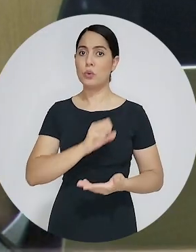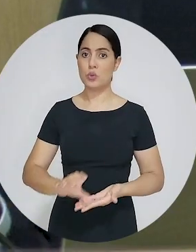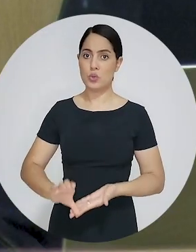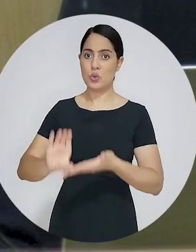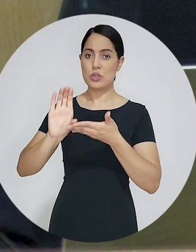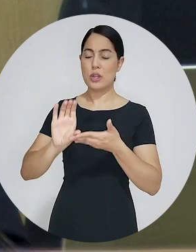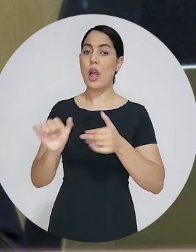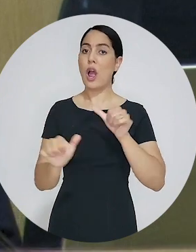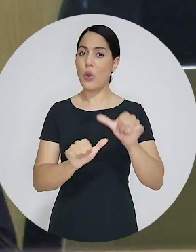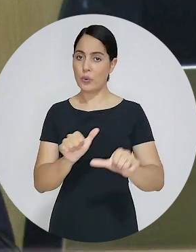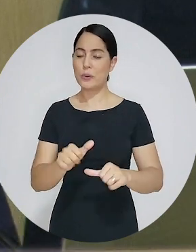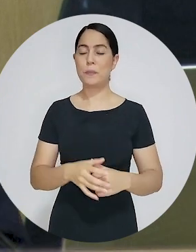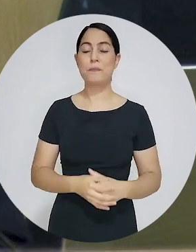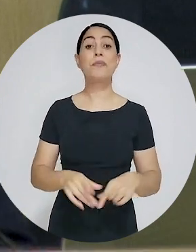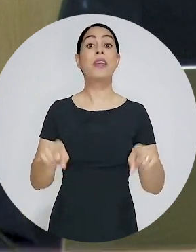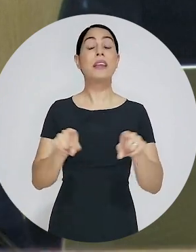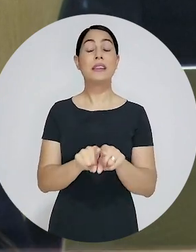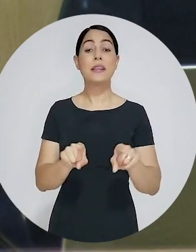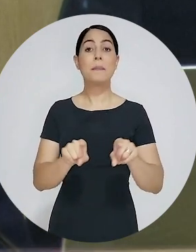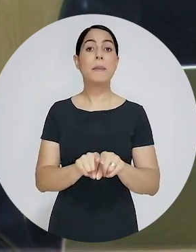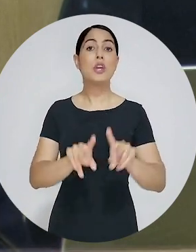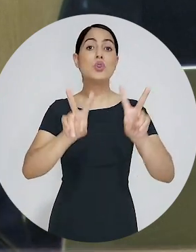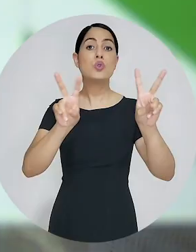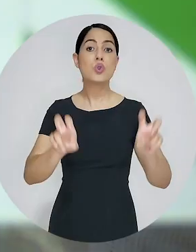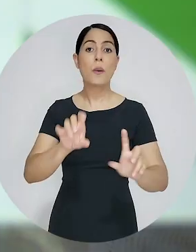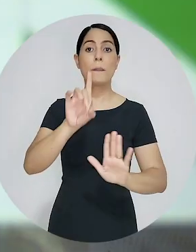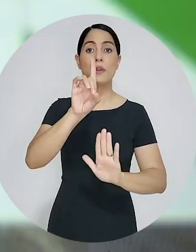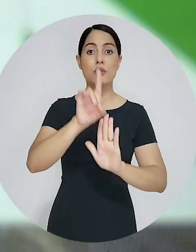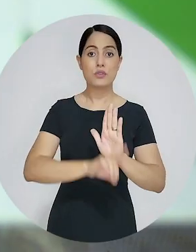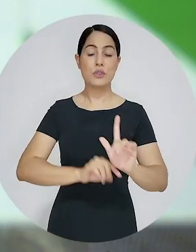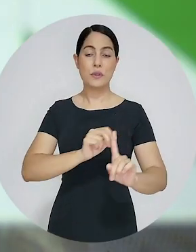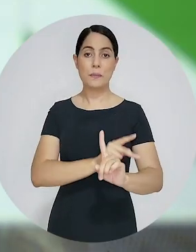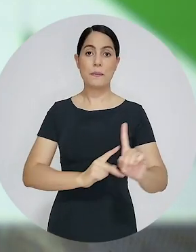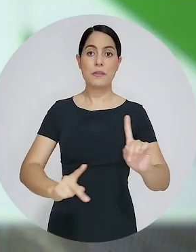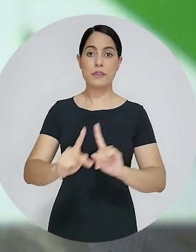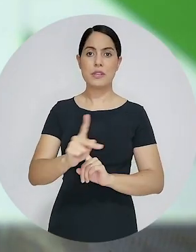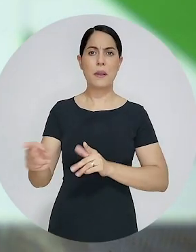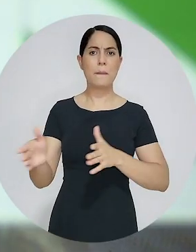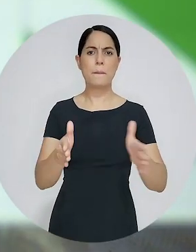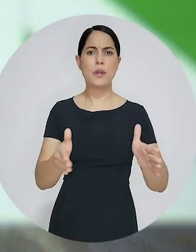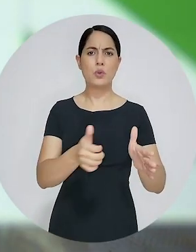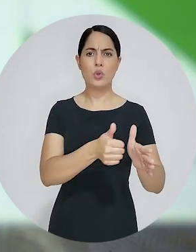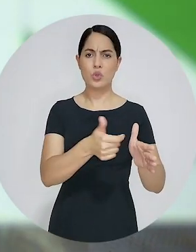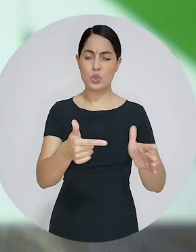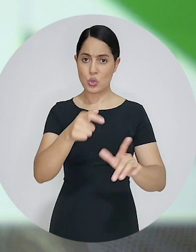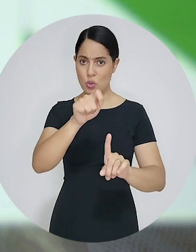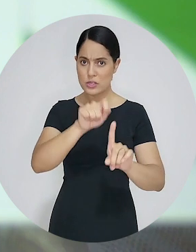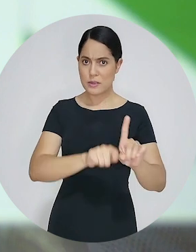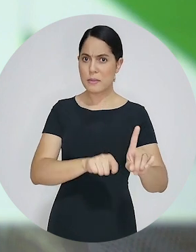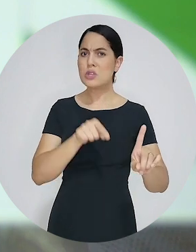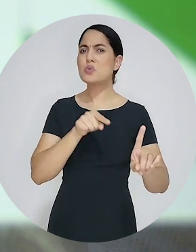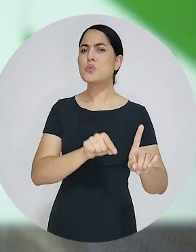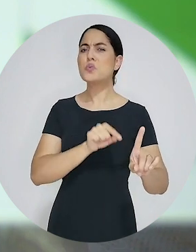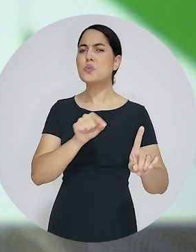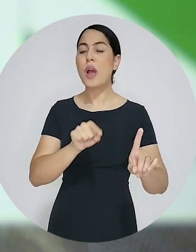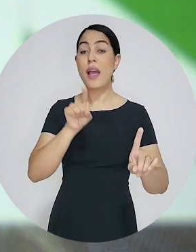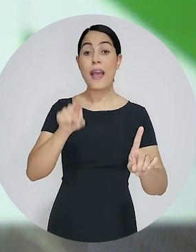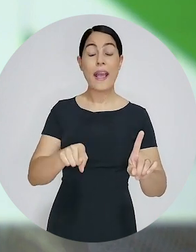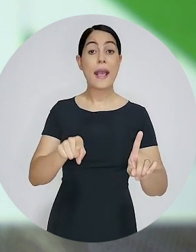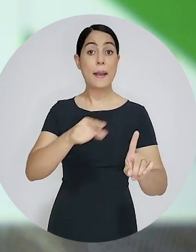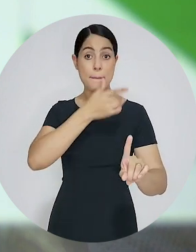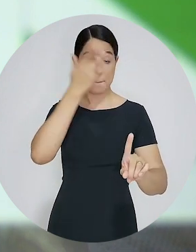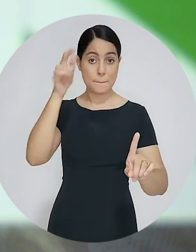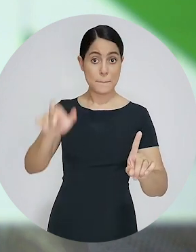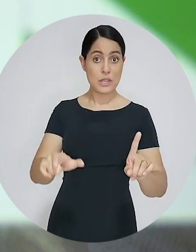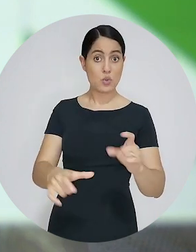tema aprovado teve origem na Comissão Especial de Direito Previdenciário, que requeria a dilatação por 12 meses do período de graça